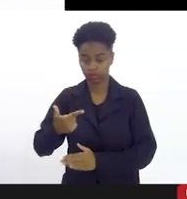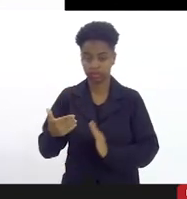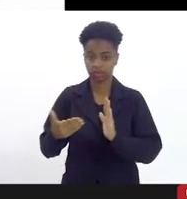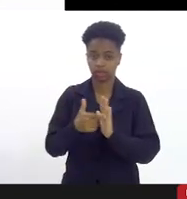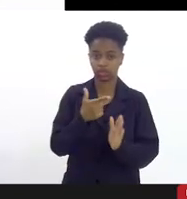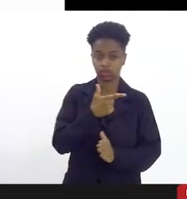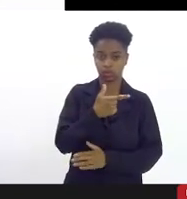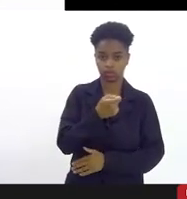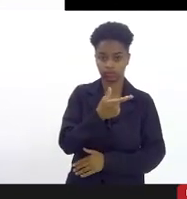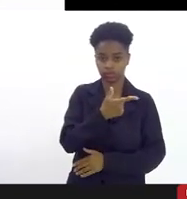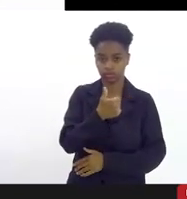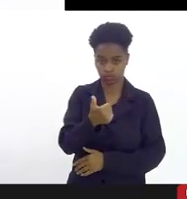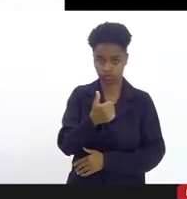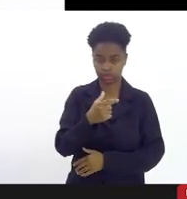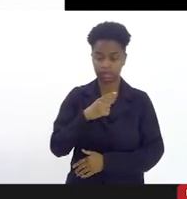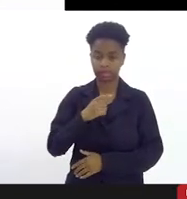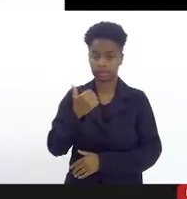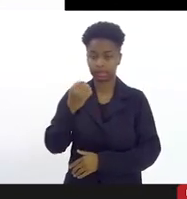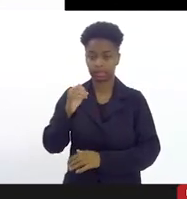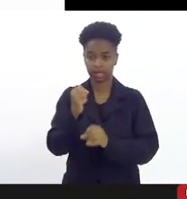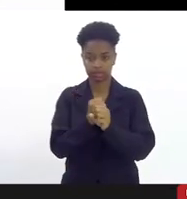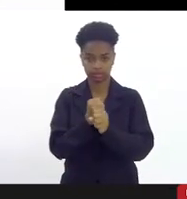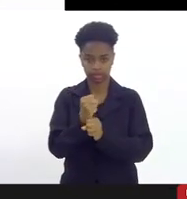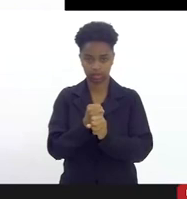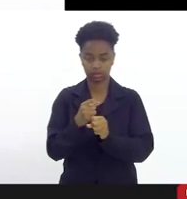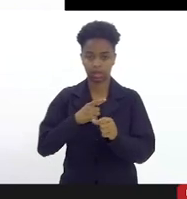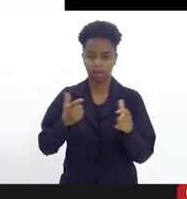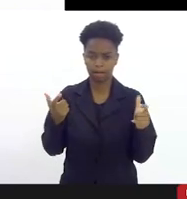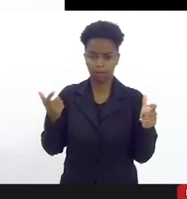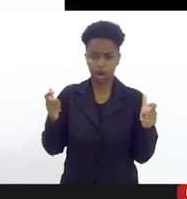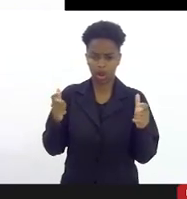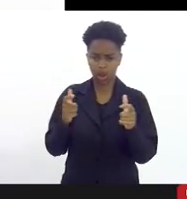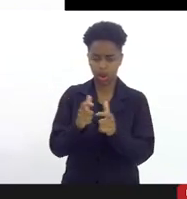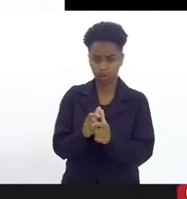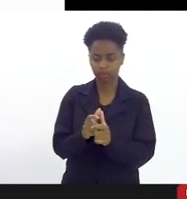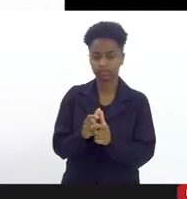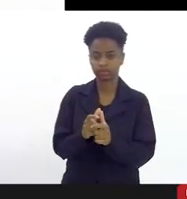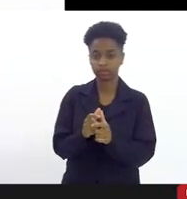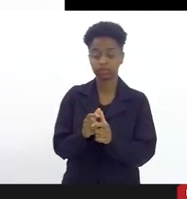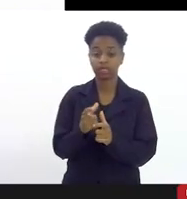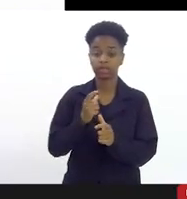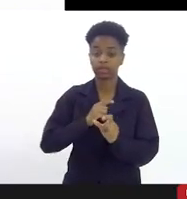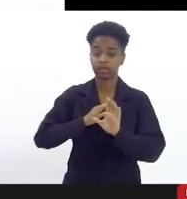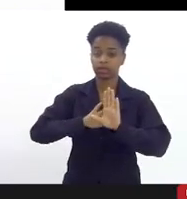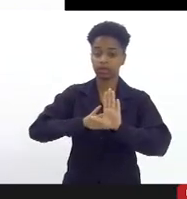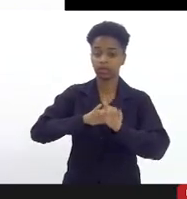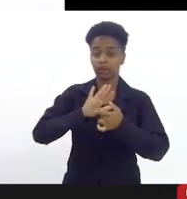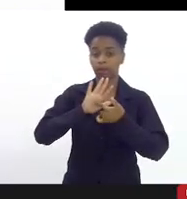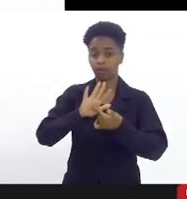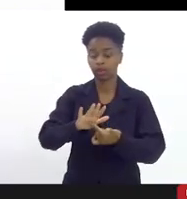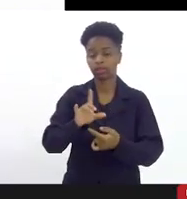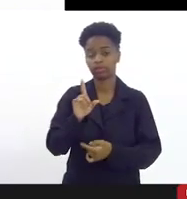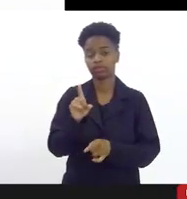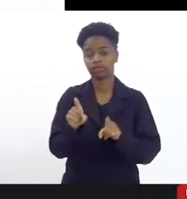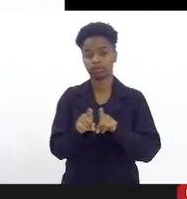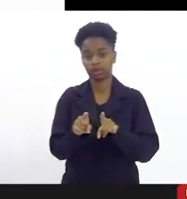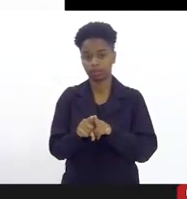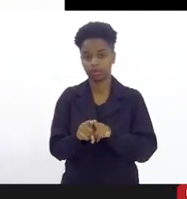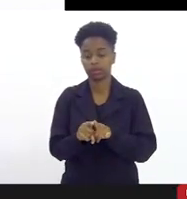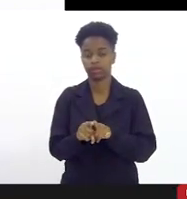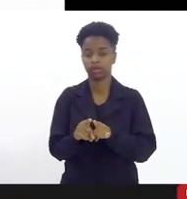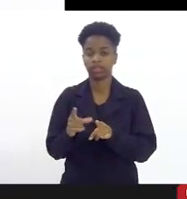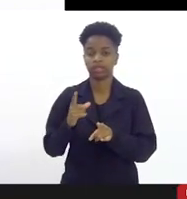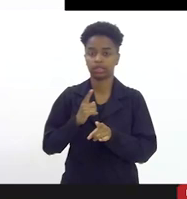uma década a edição importante por trás aqui tem o que já foi mencionado né as